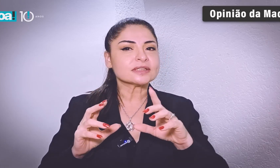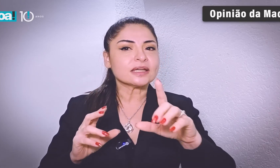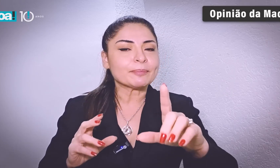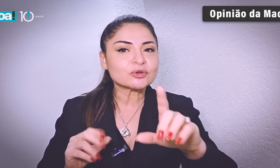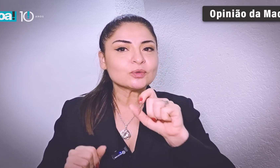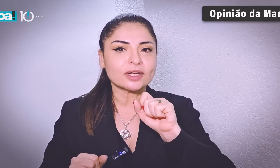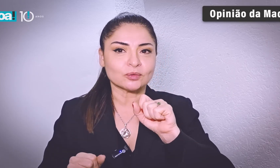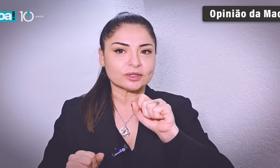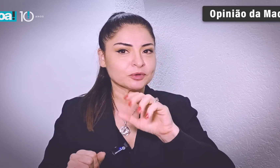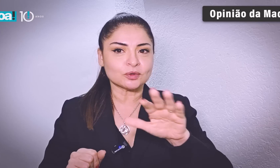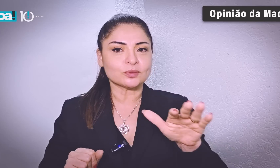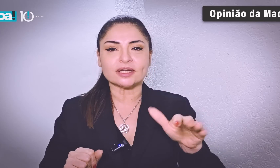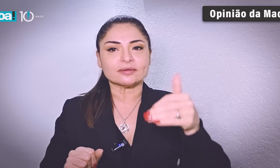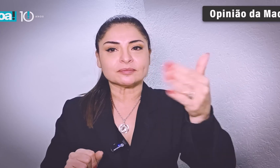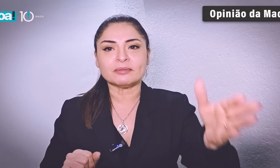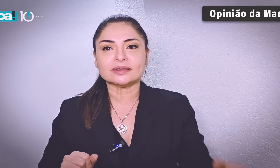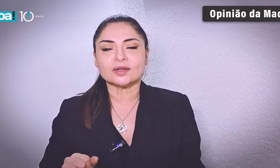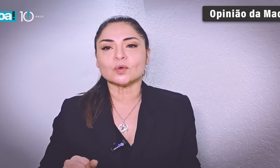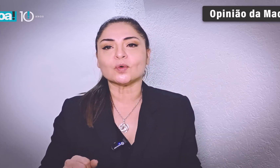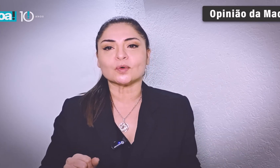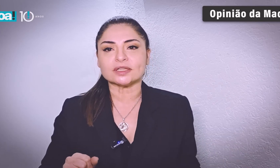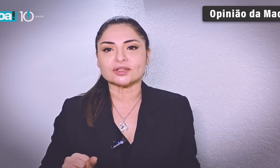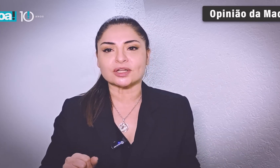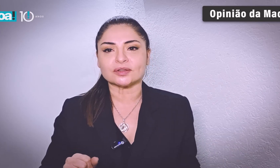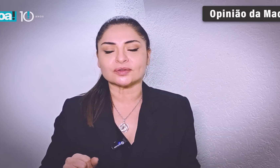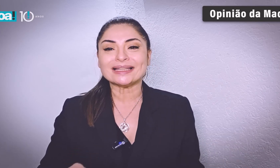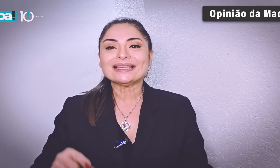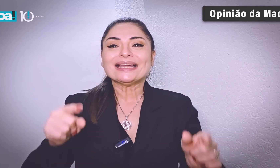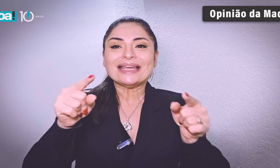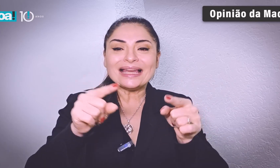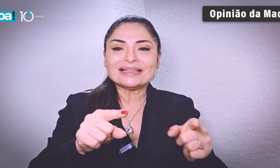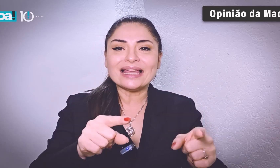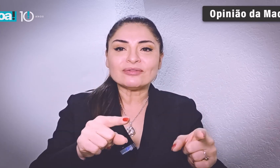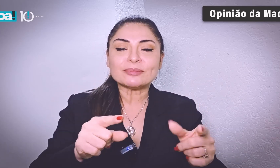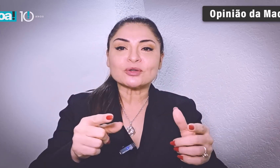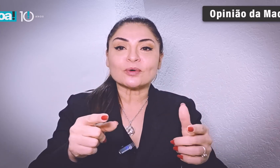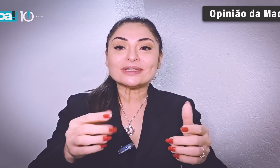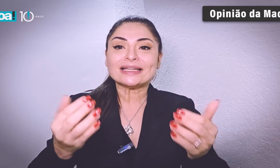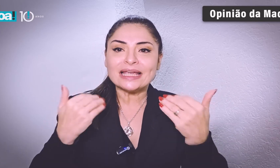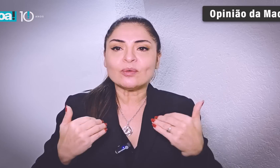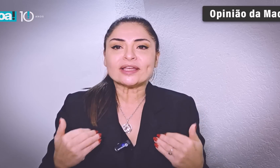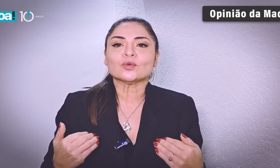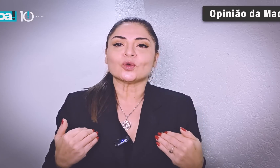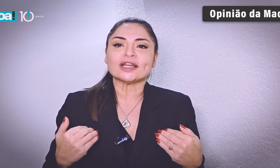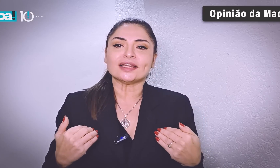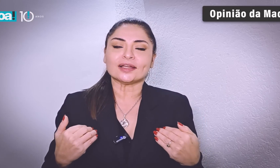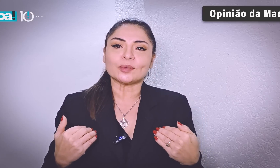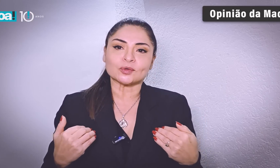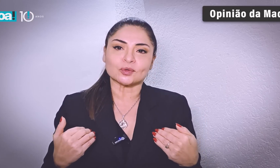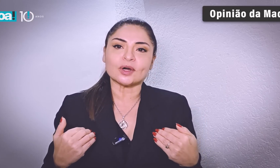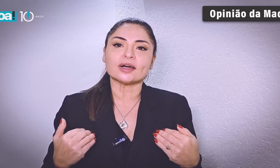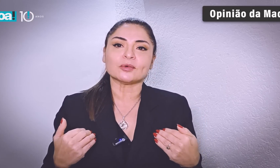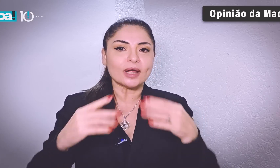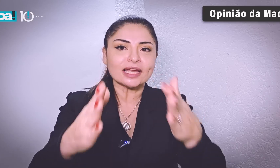não, isso aí, a pessoa não é doida, a pessoa não ia meter o louco desse jeito. Ele deve saber de alguma coisa que eu é que não estou entendendo,